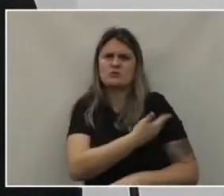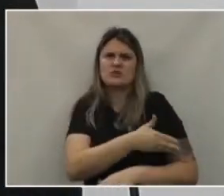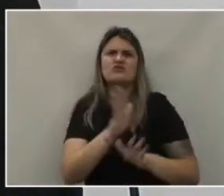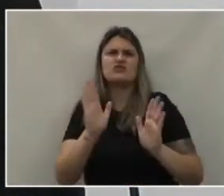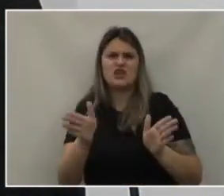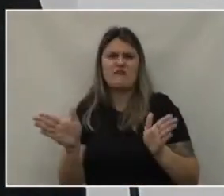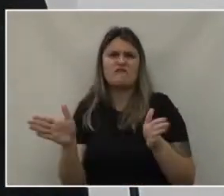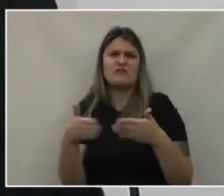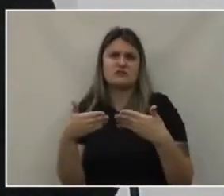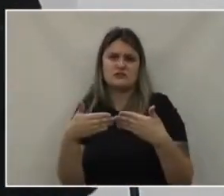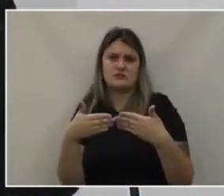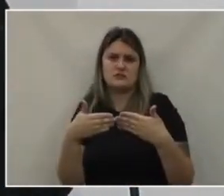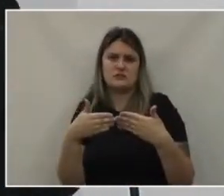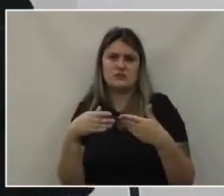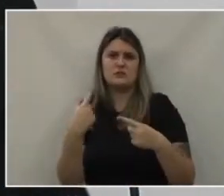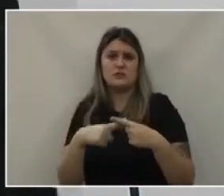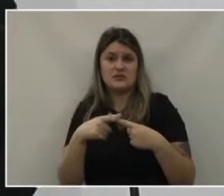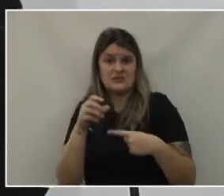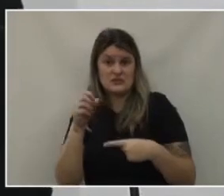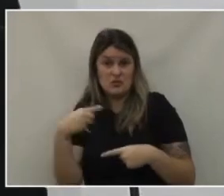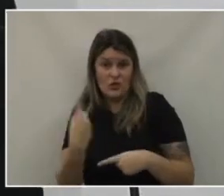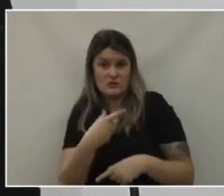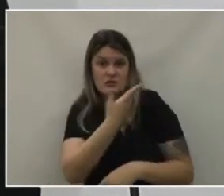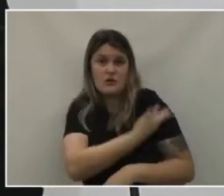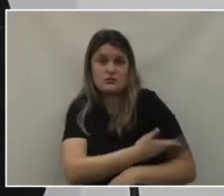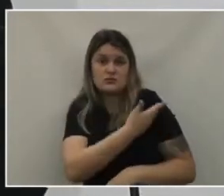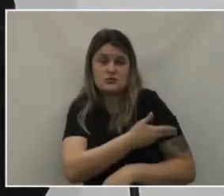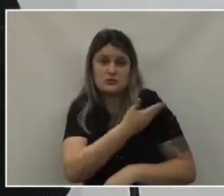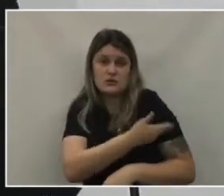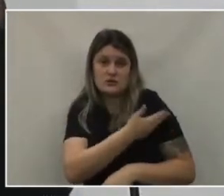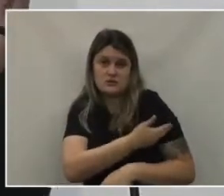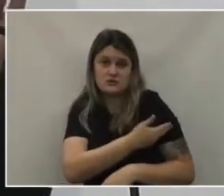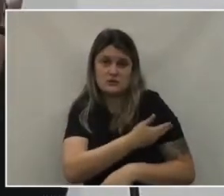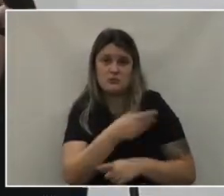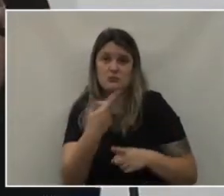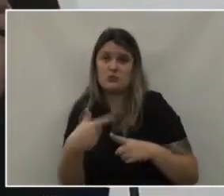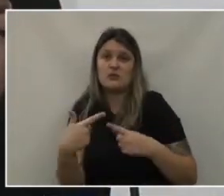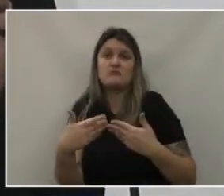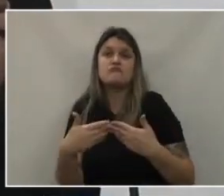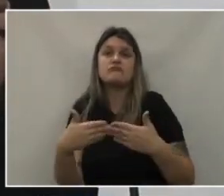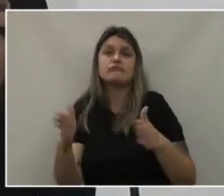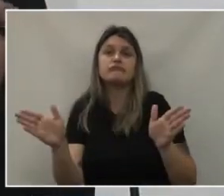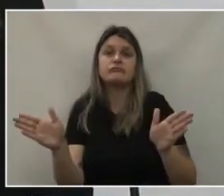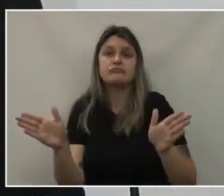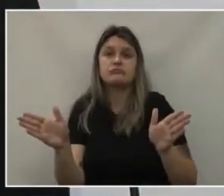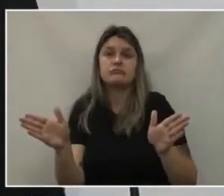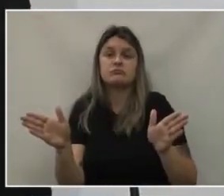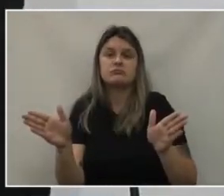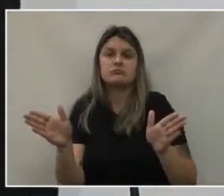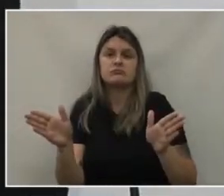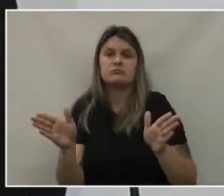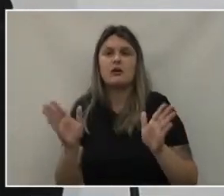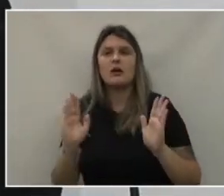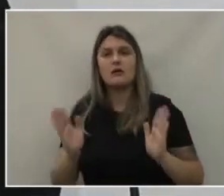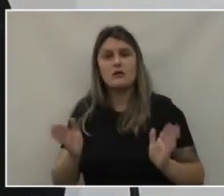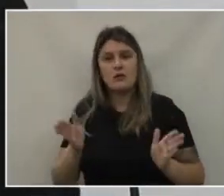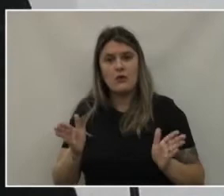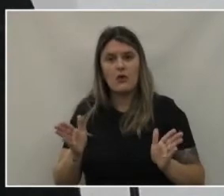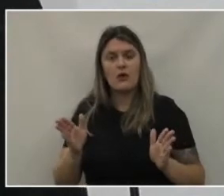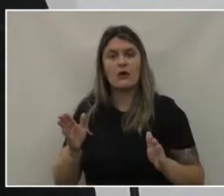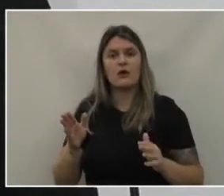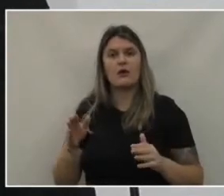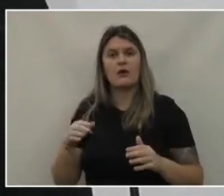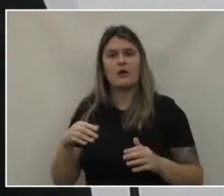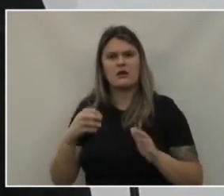era fechado. Então, a gente se acostumou ali de passar, porque está aberto. E agora,